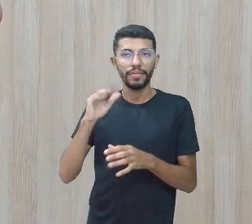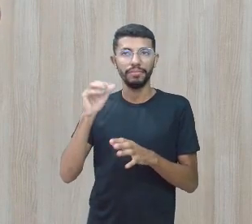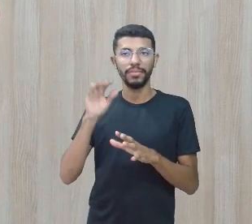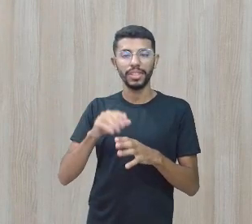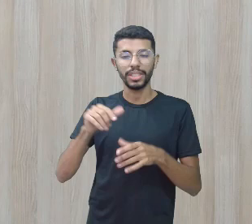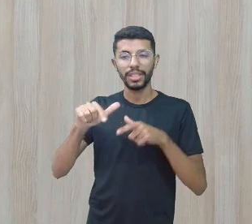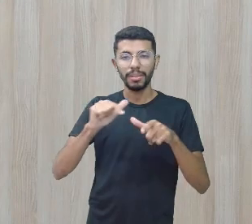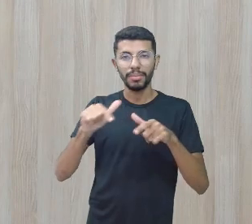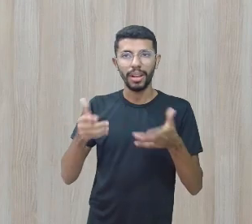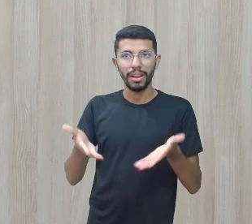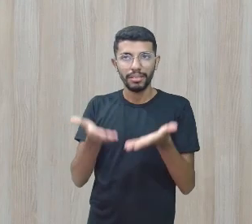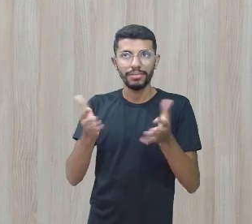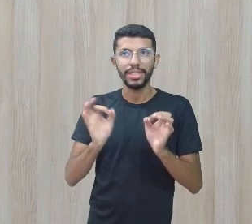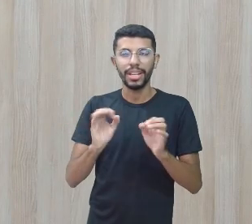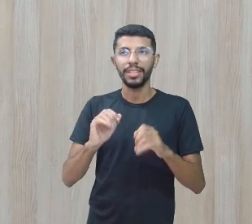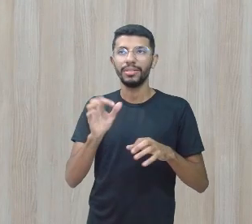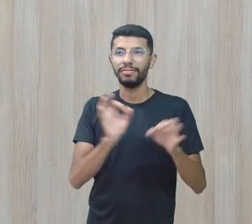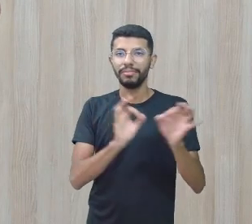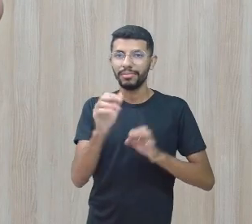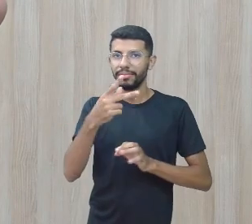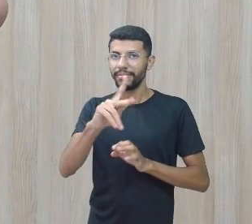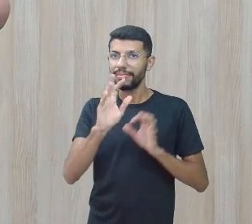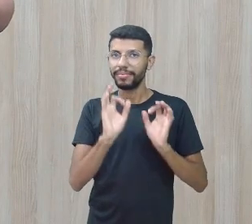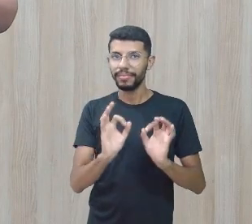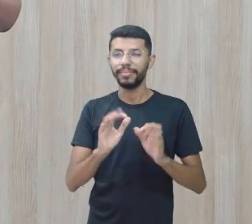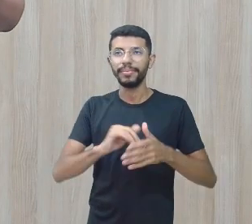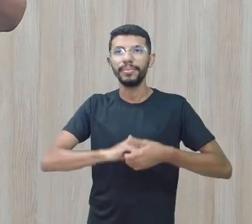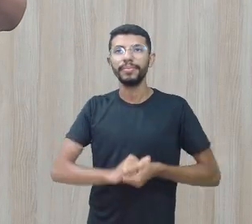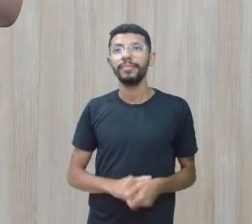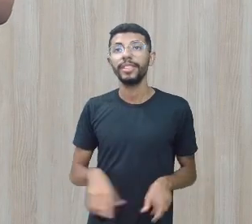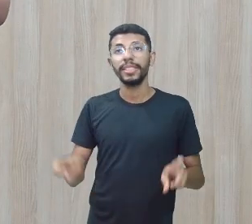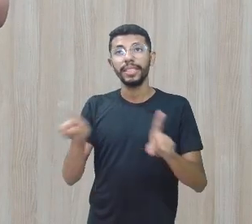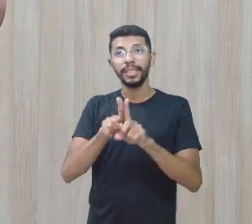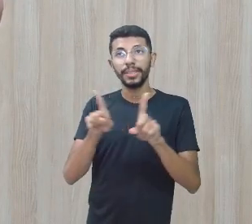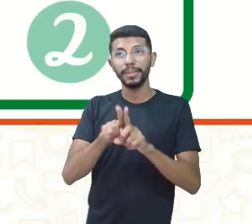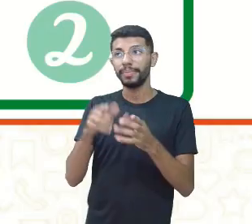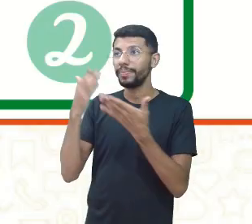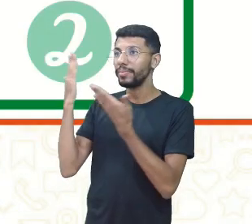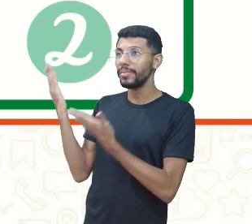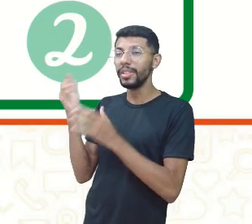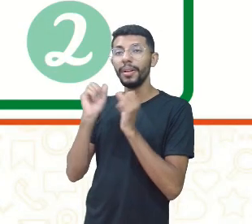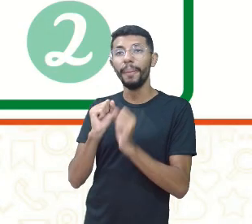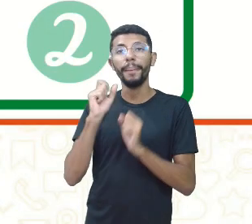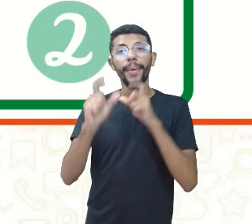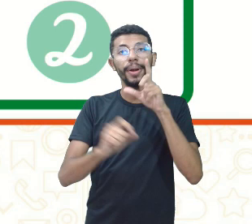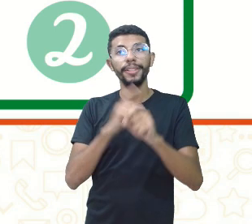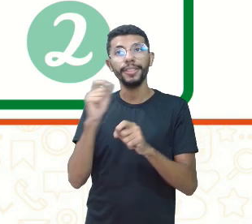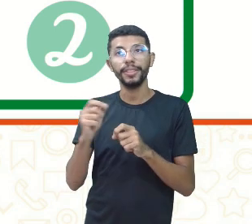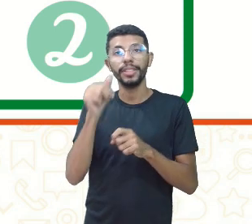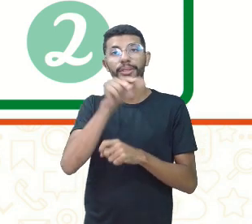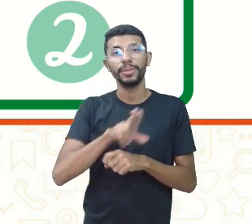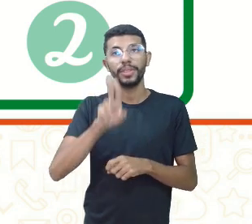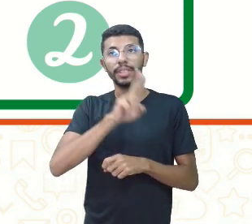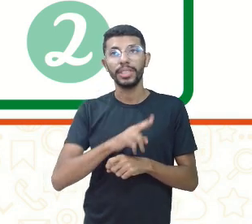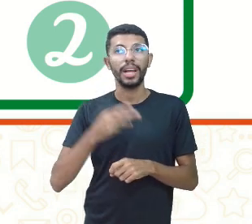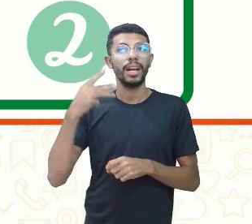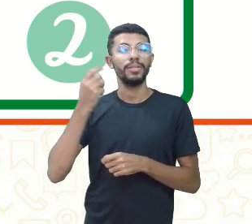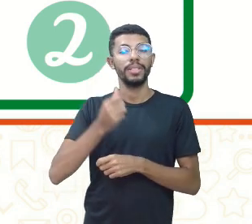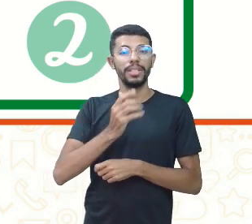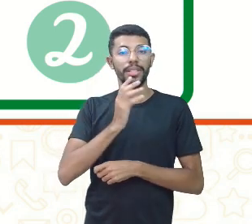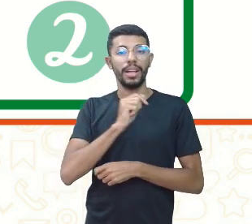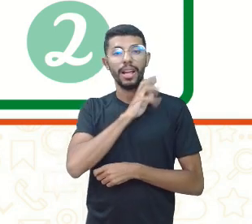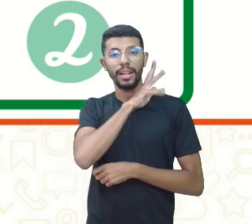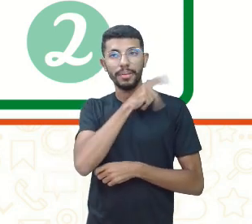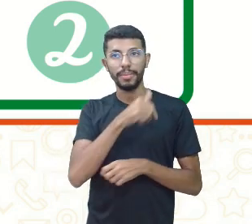se planejou, professor. Aqui também você pode colocar os animais, os conjuntos